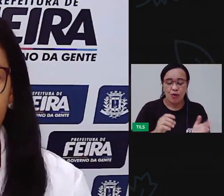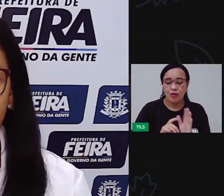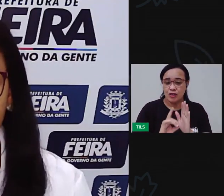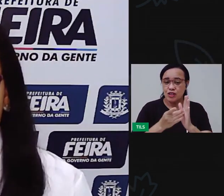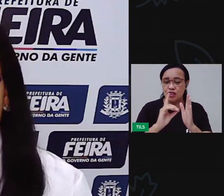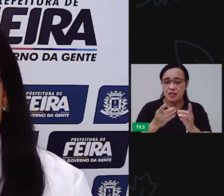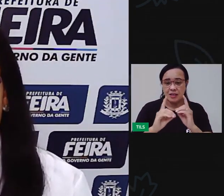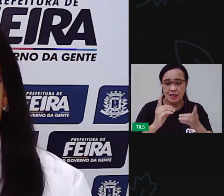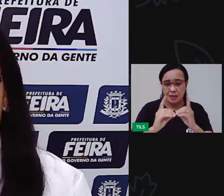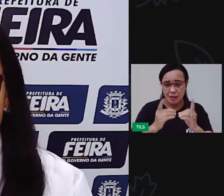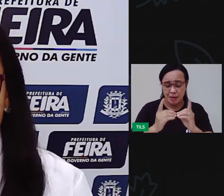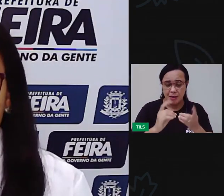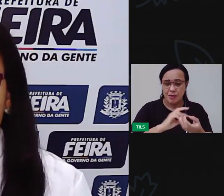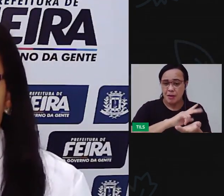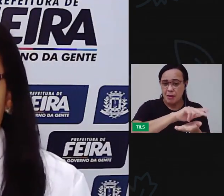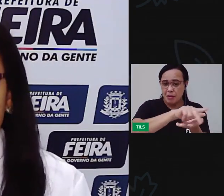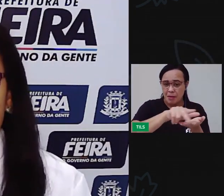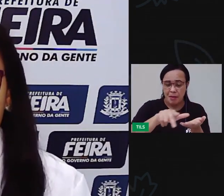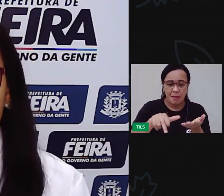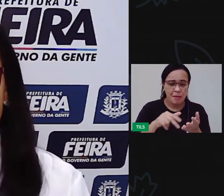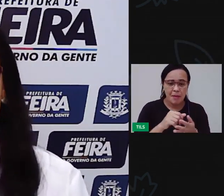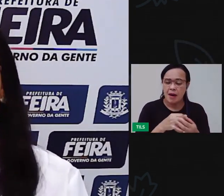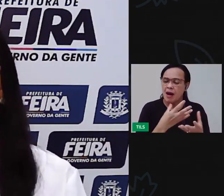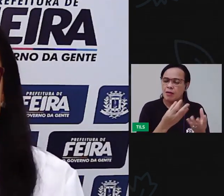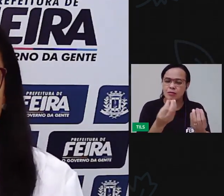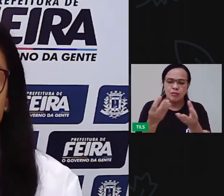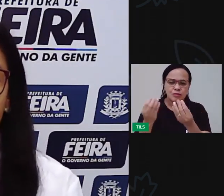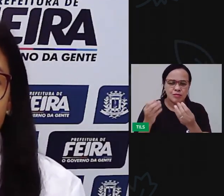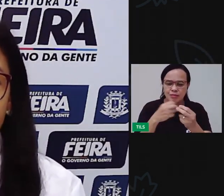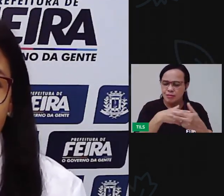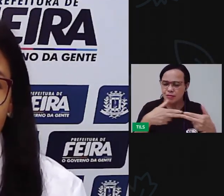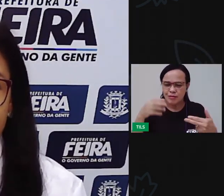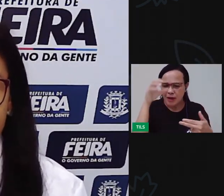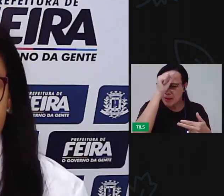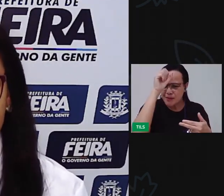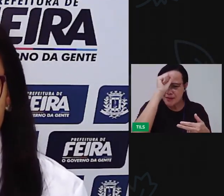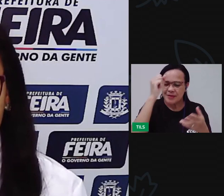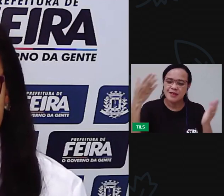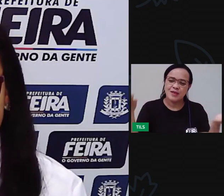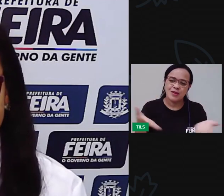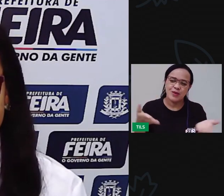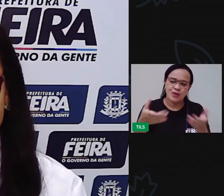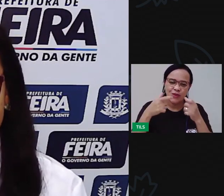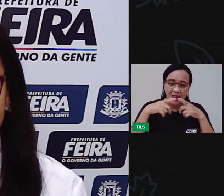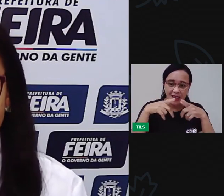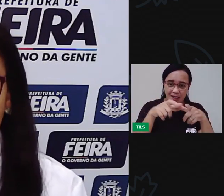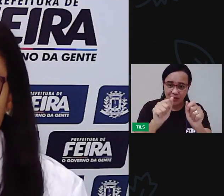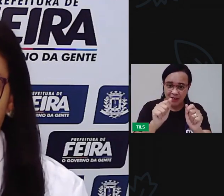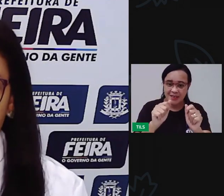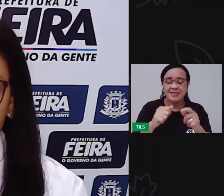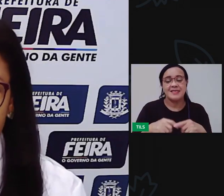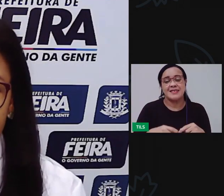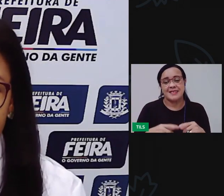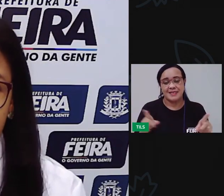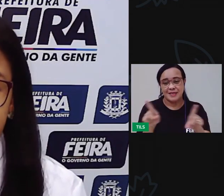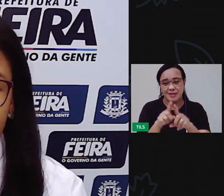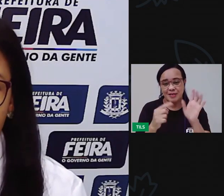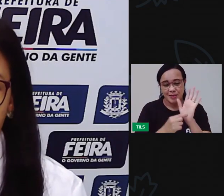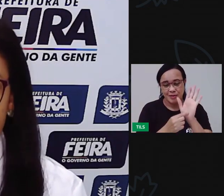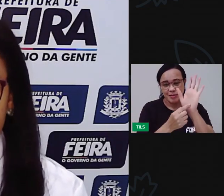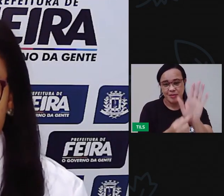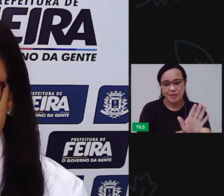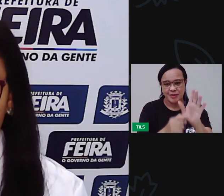Muito legal! Vamos aprender muita coisa nessa aula de linguagem de hoje. Já vou mostrar